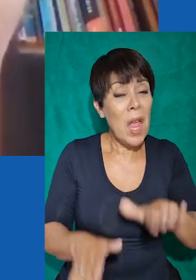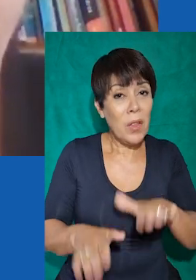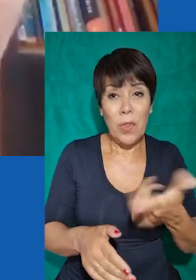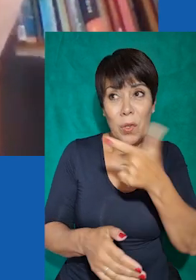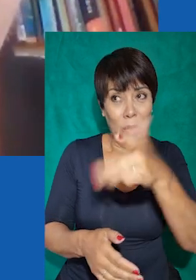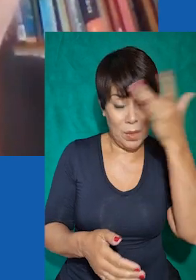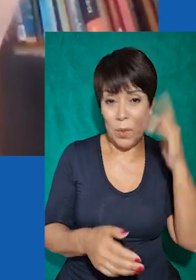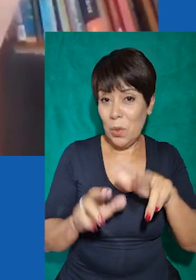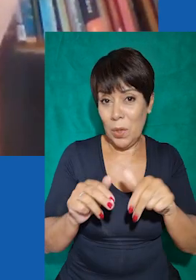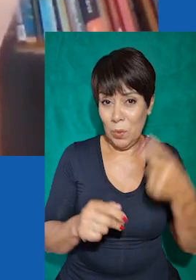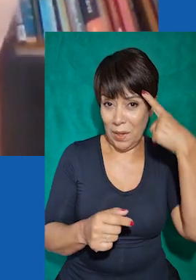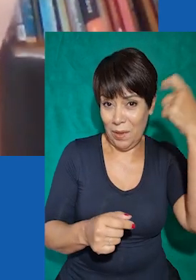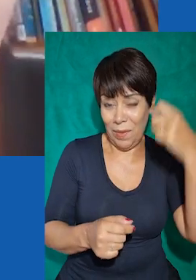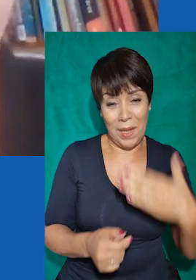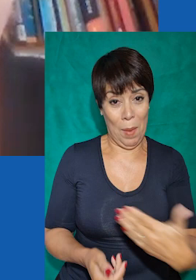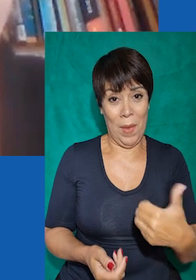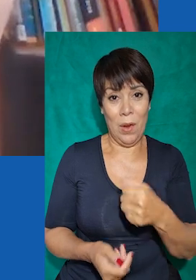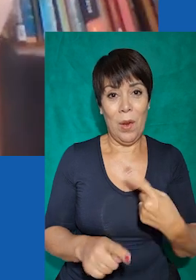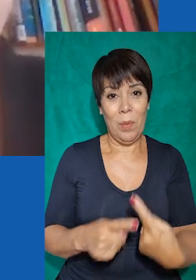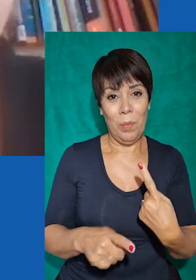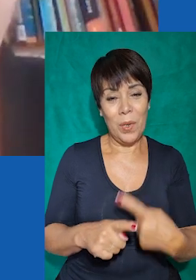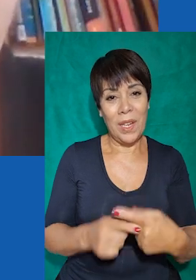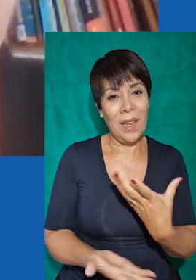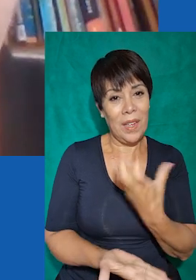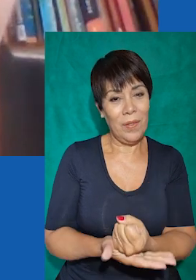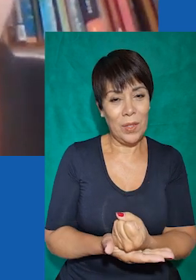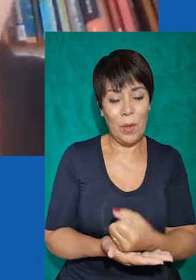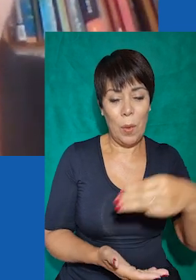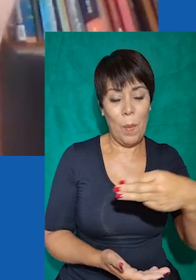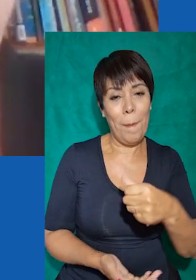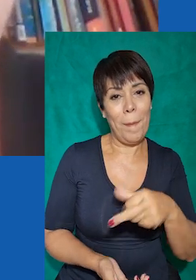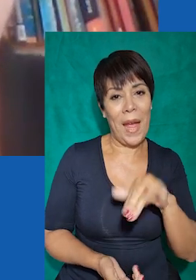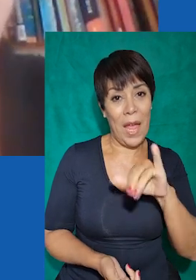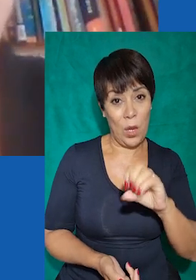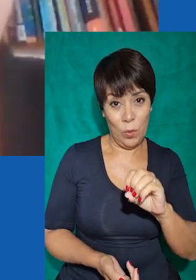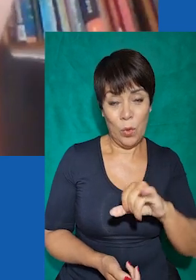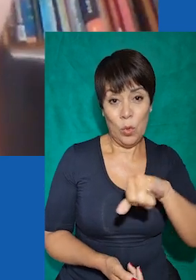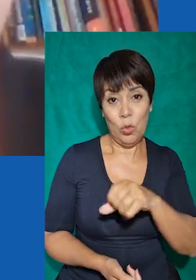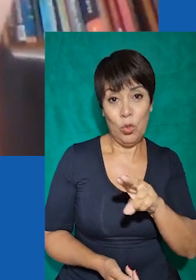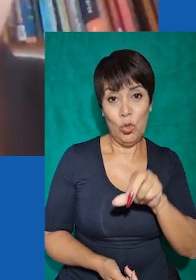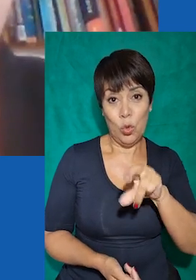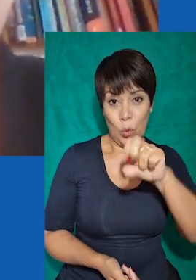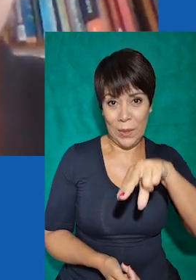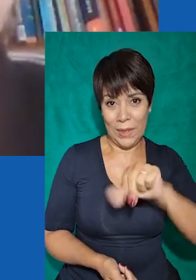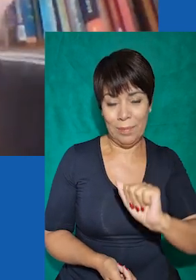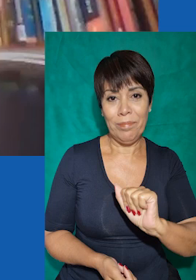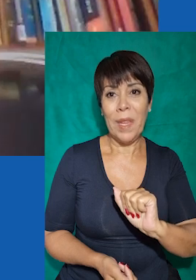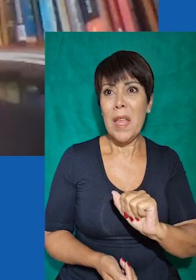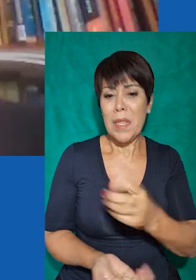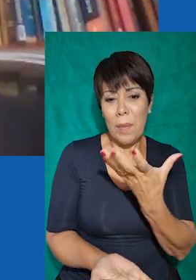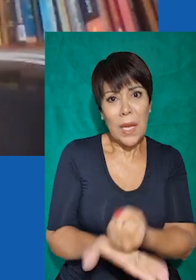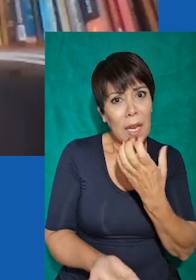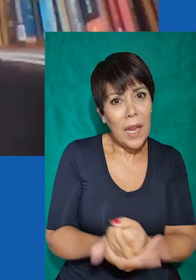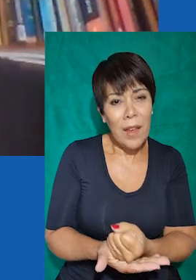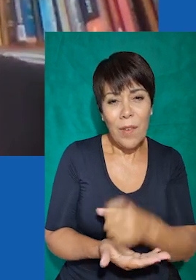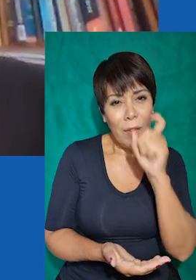símbolo melhor, porque o gravador de Mário Juruna gravava mentiras e era o cobrador de